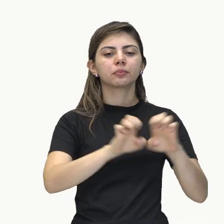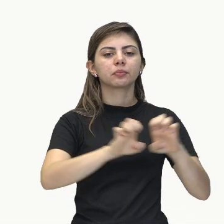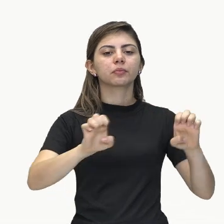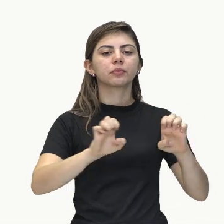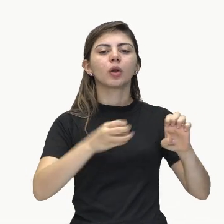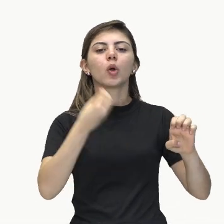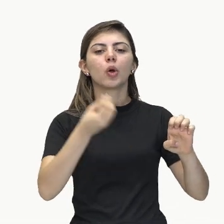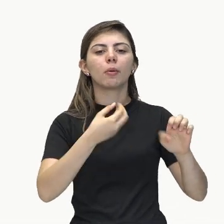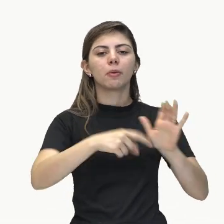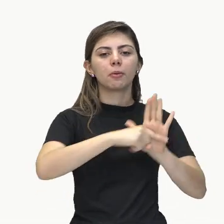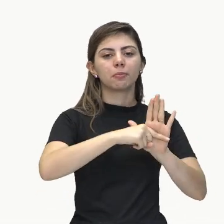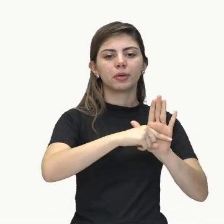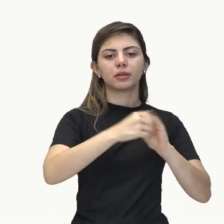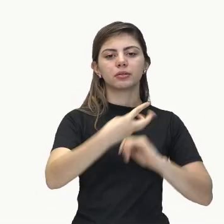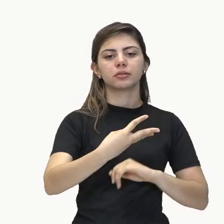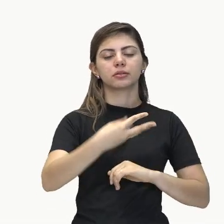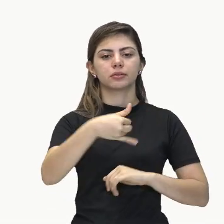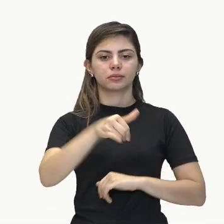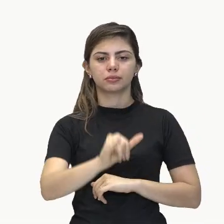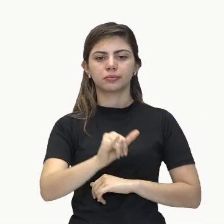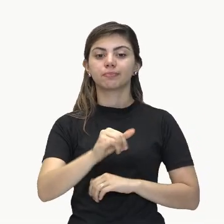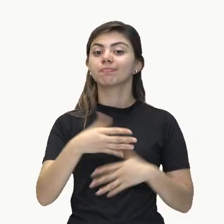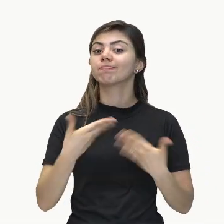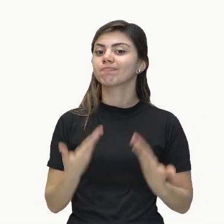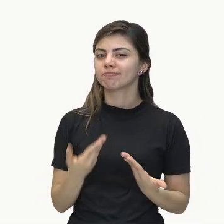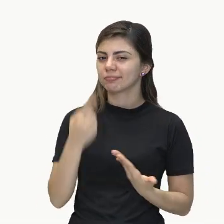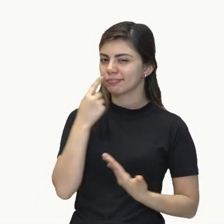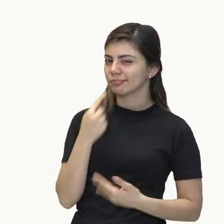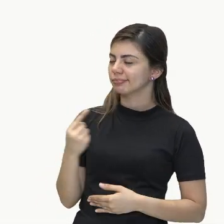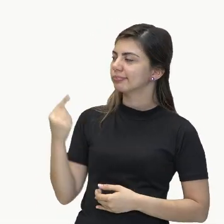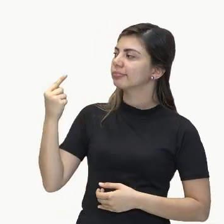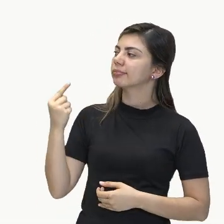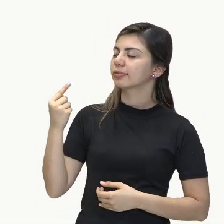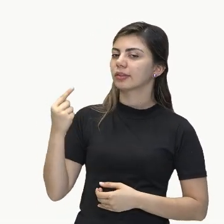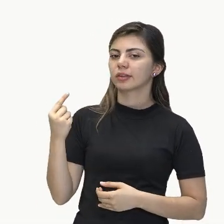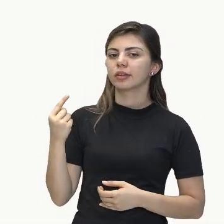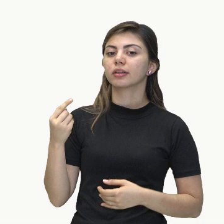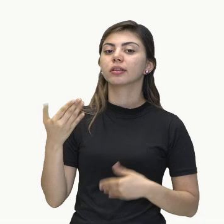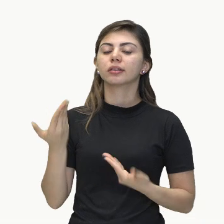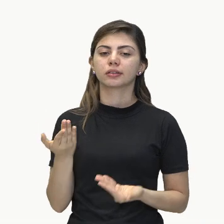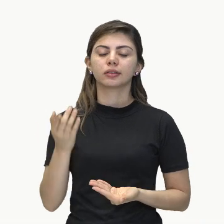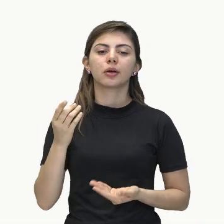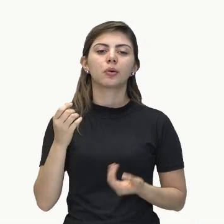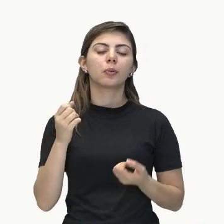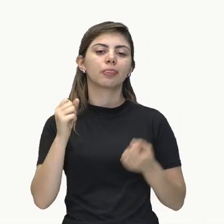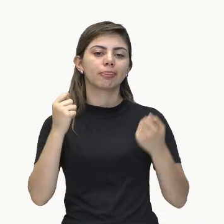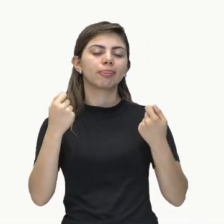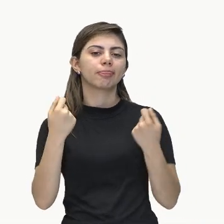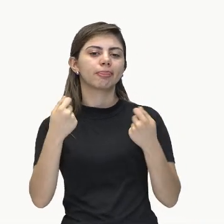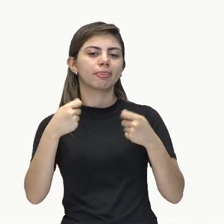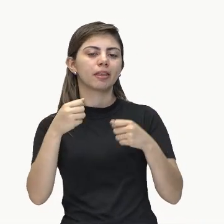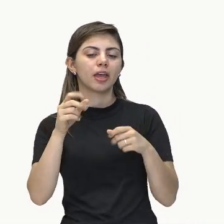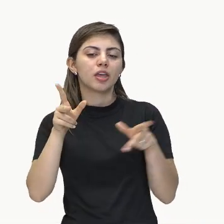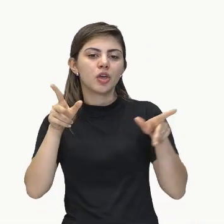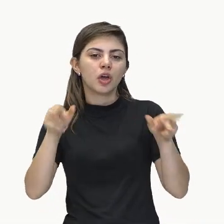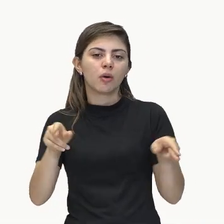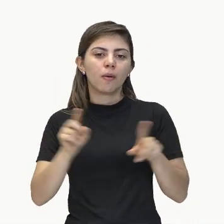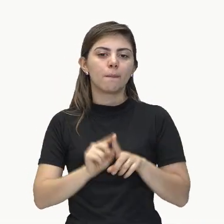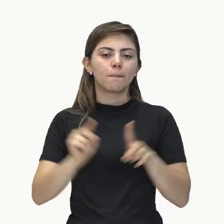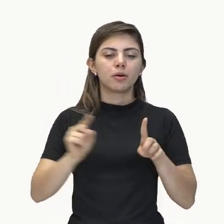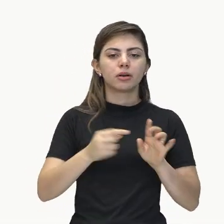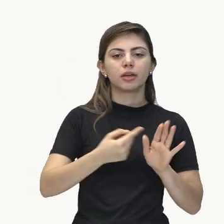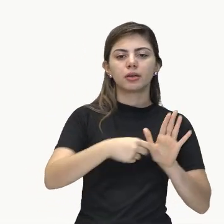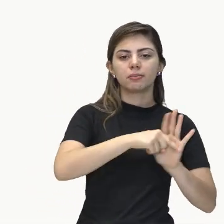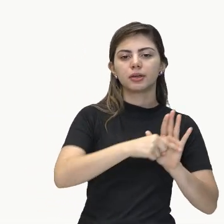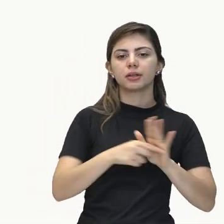está negativo, menos. Tá? Então, a gente diz que eles são simétricos. Então, se eles são